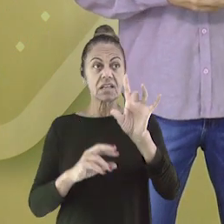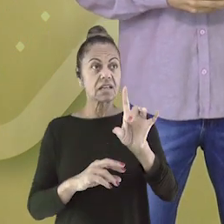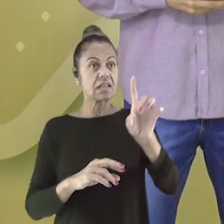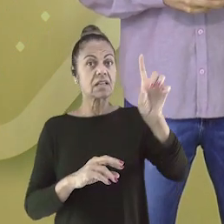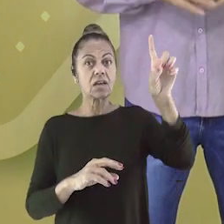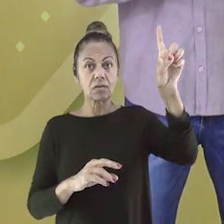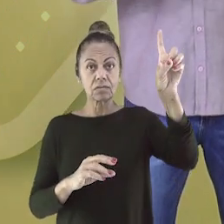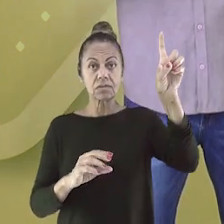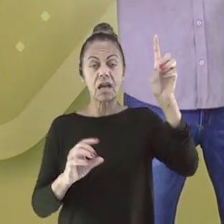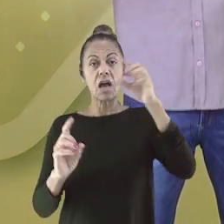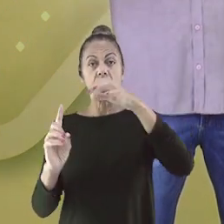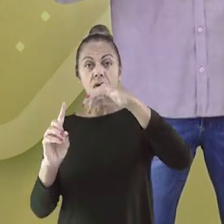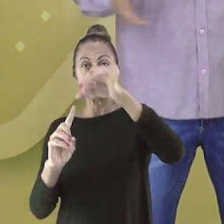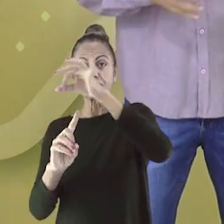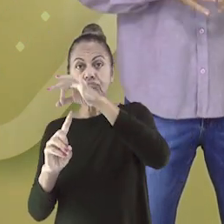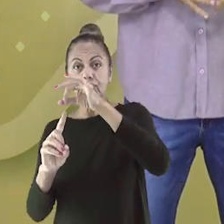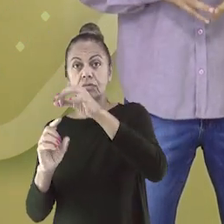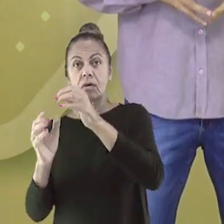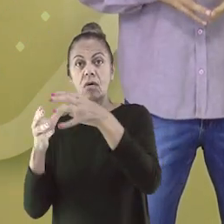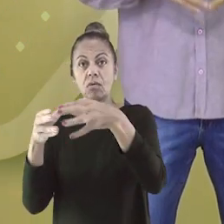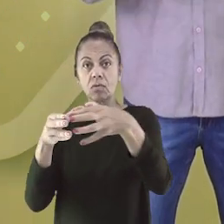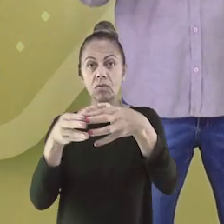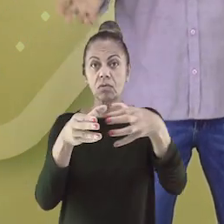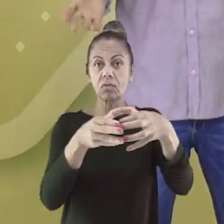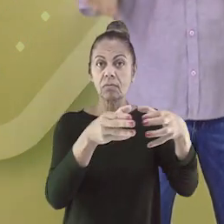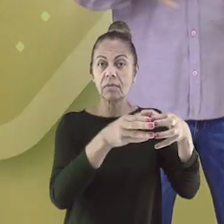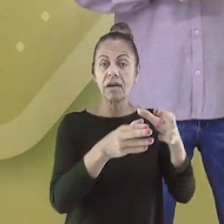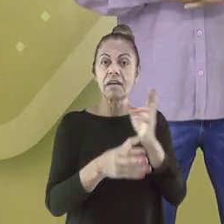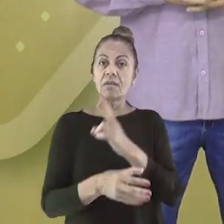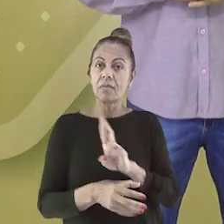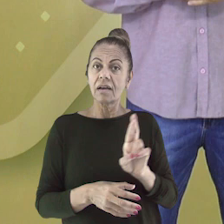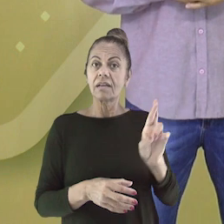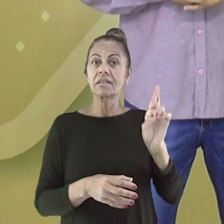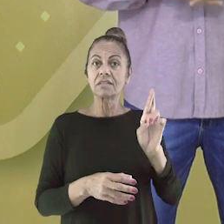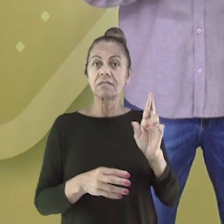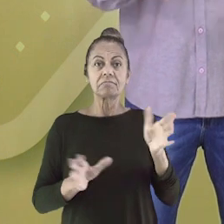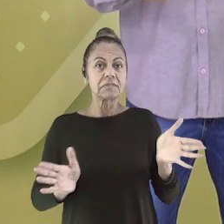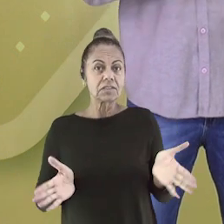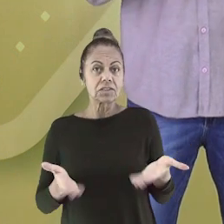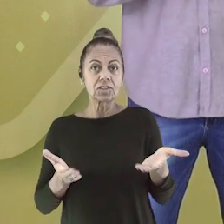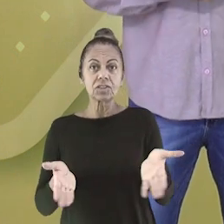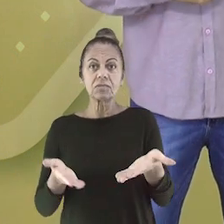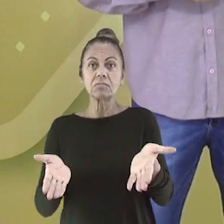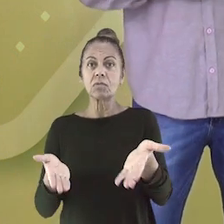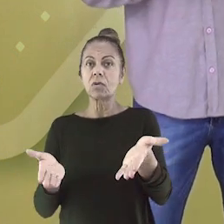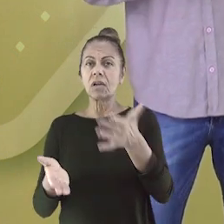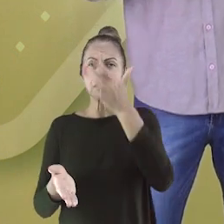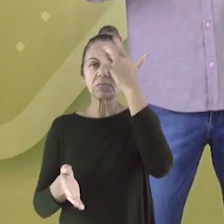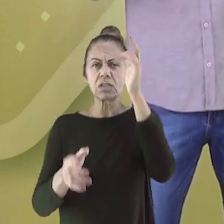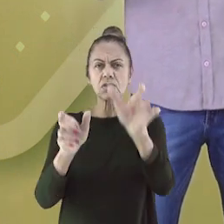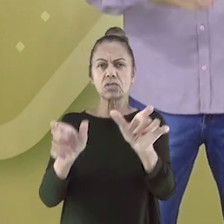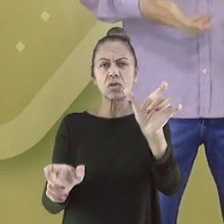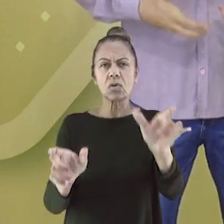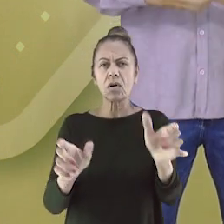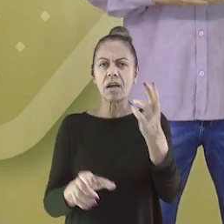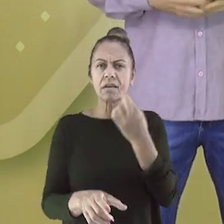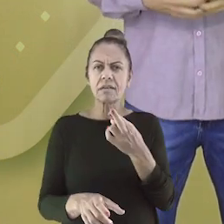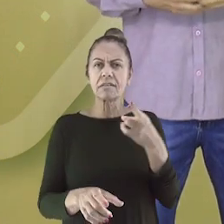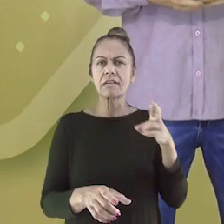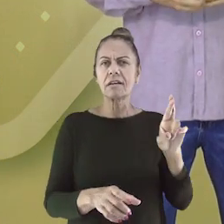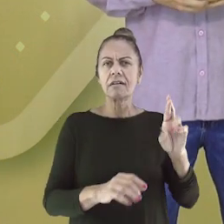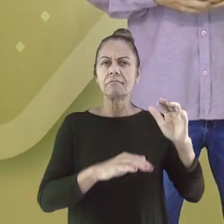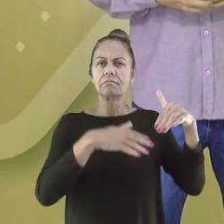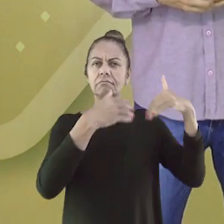uma divindade ou a um conjunto de divindades e a uma religião. Assim, os textos sagrados estimulam os